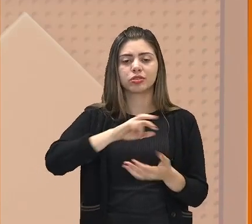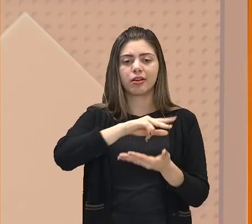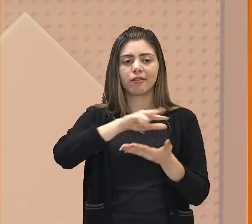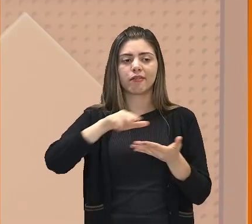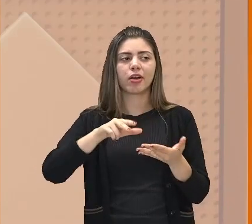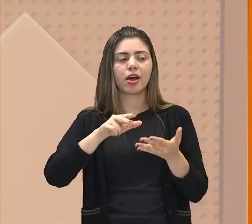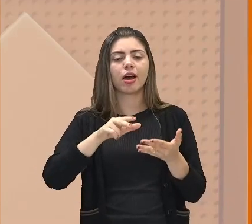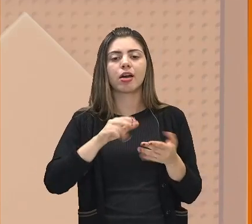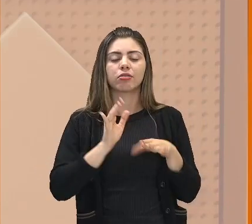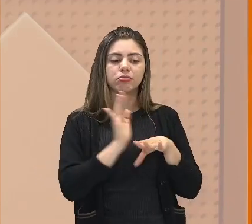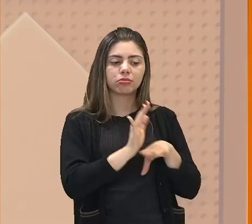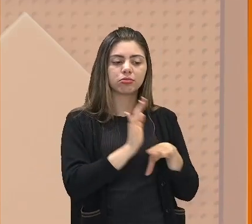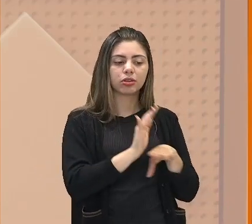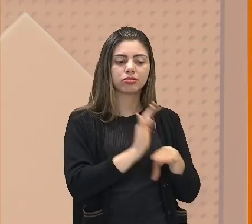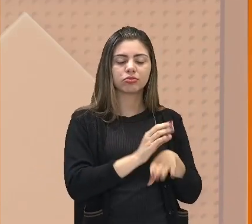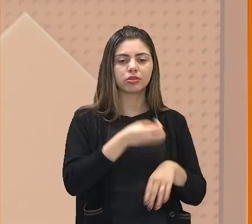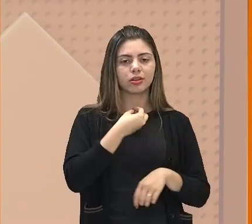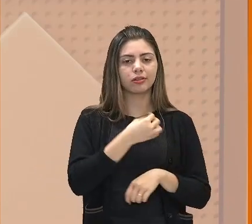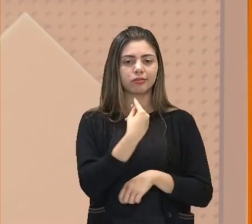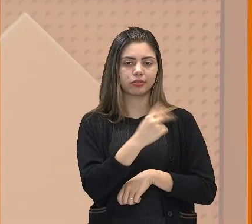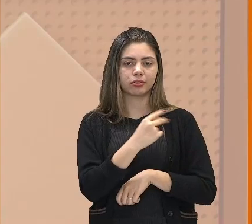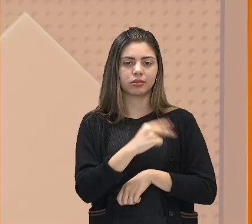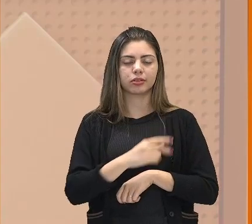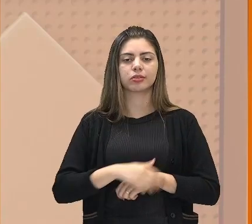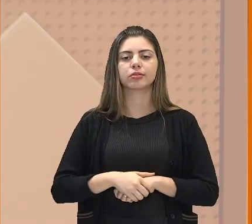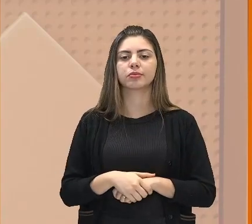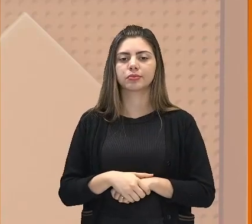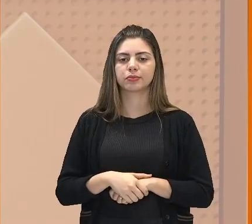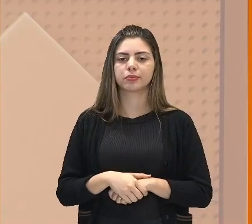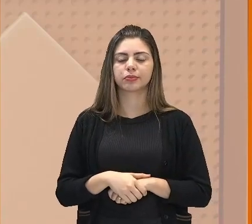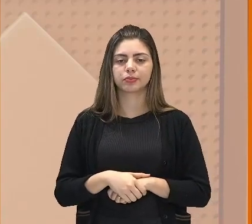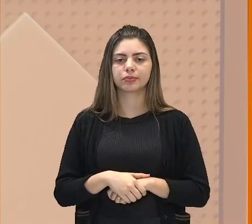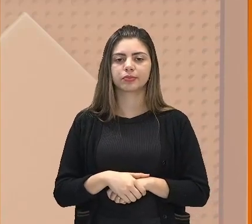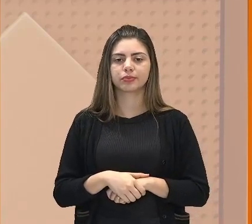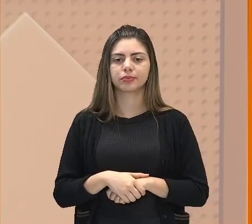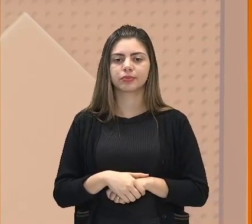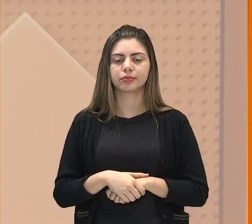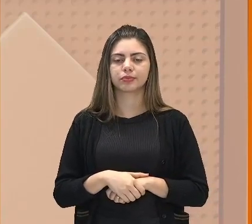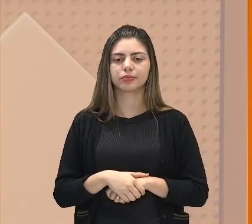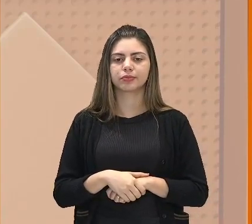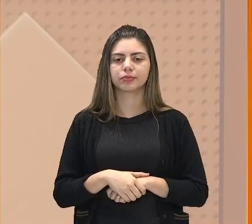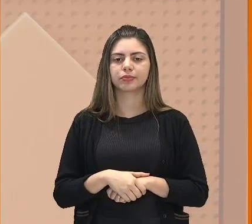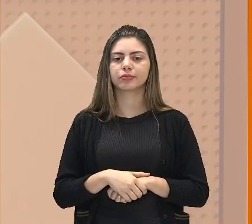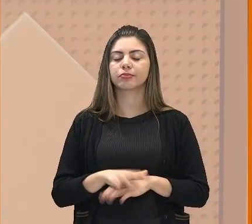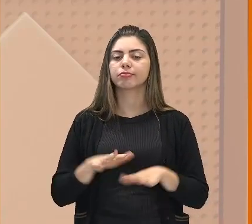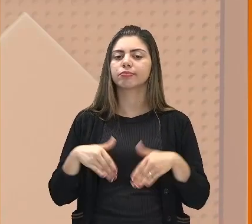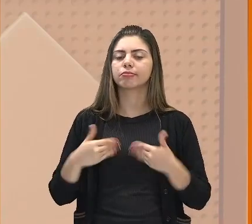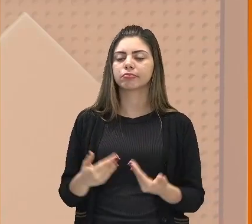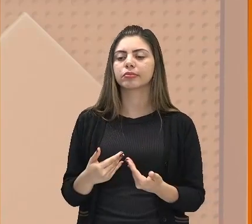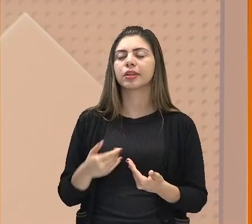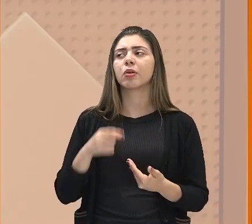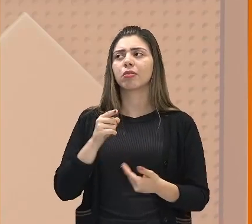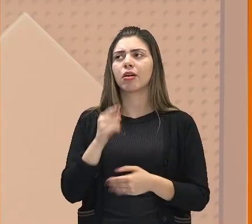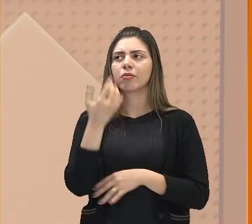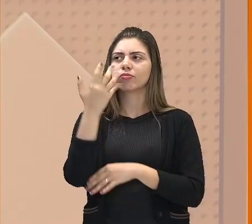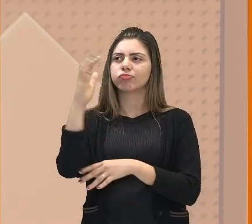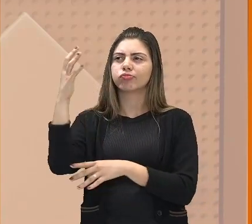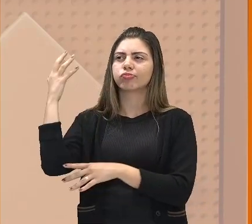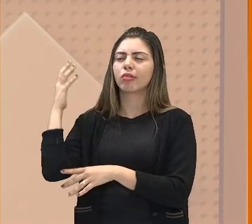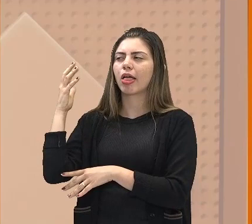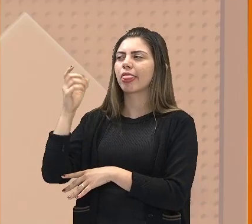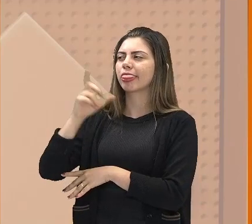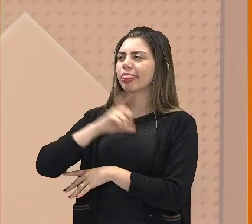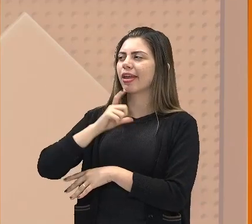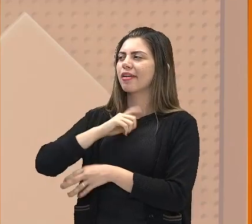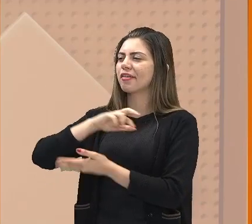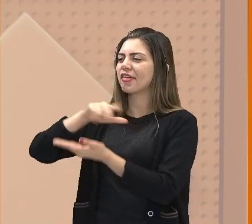ao seu bel prazer, né? Ou seja, ali para a sua sobrevivência. E a natureza, ela oferece muitos